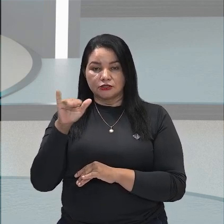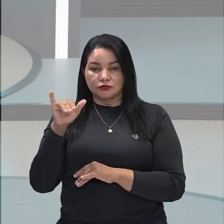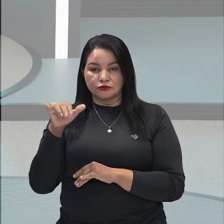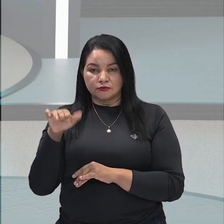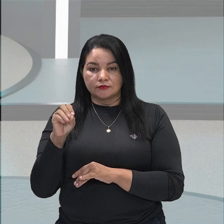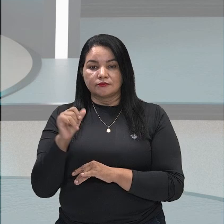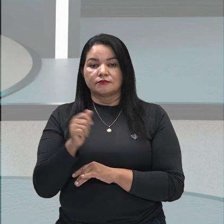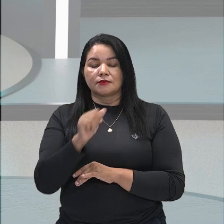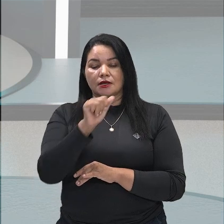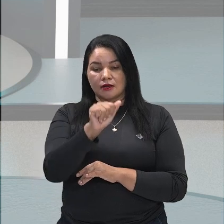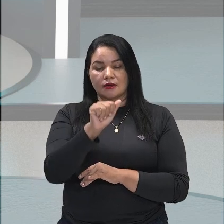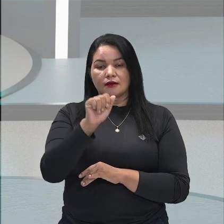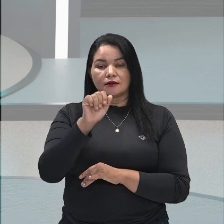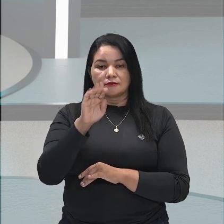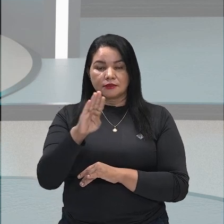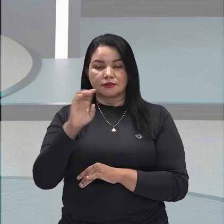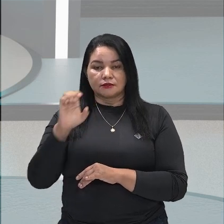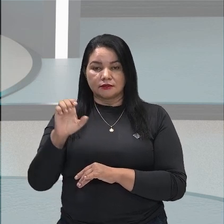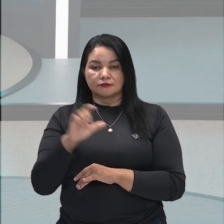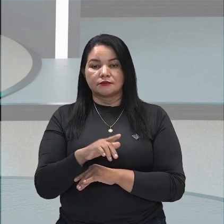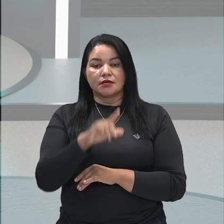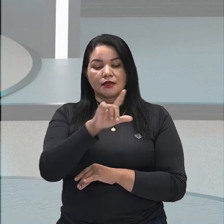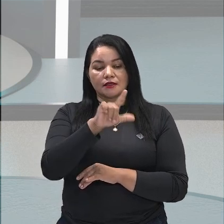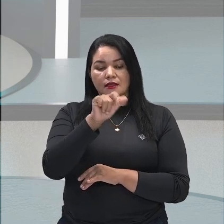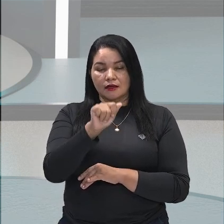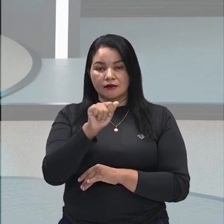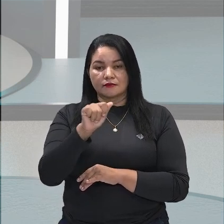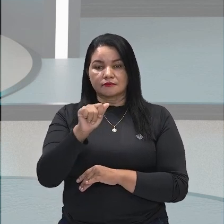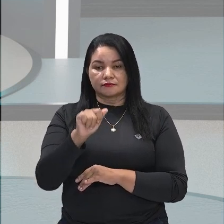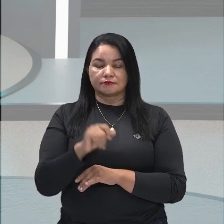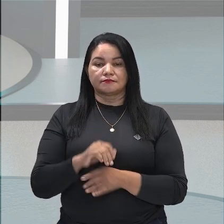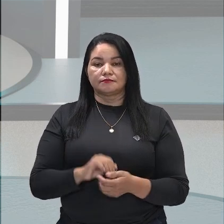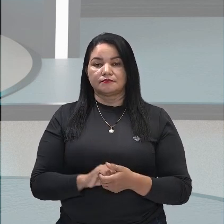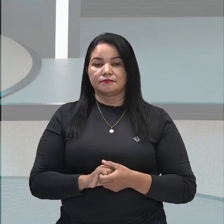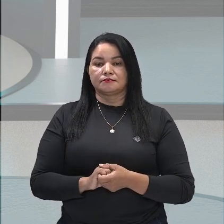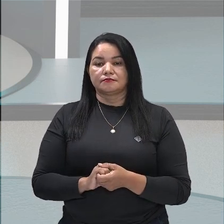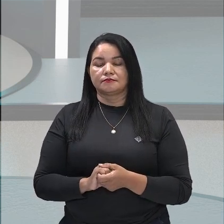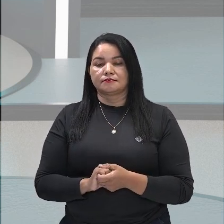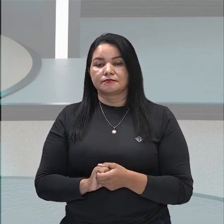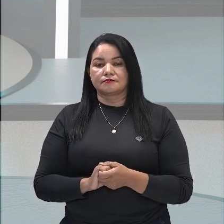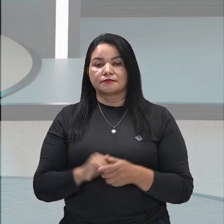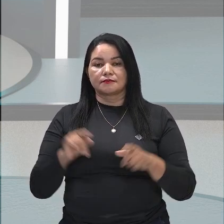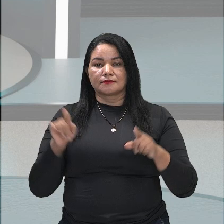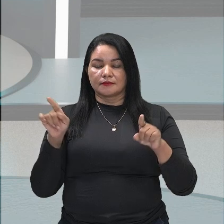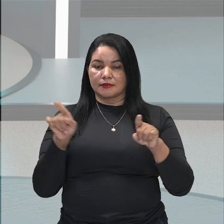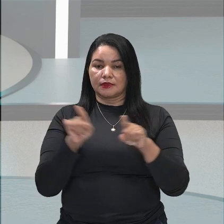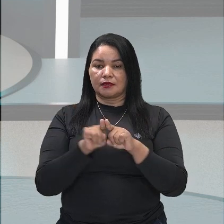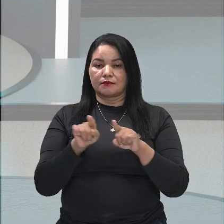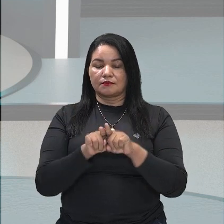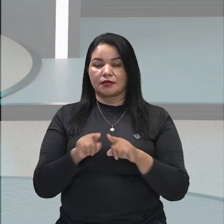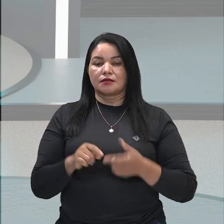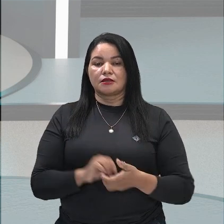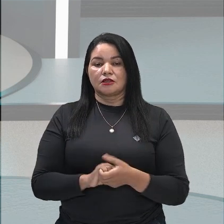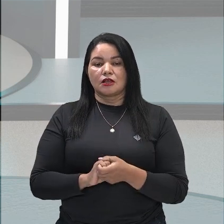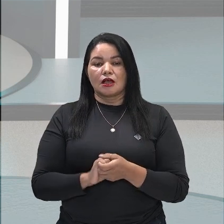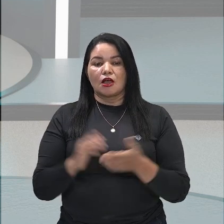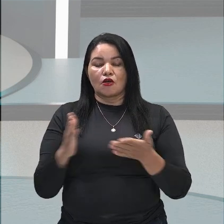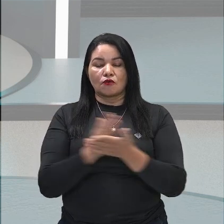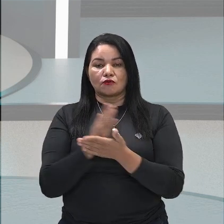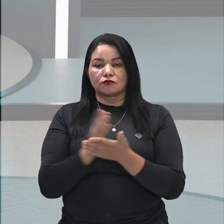D, são todas femininas. E aí eu trago para vocês, meus amores, a formação de palavras